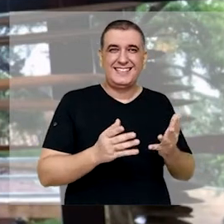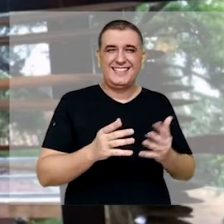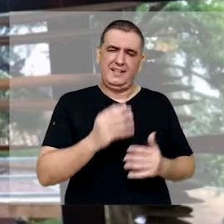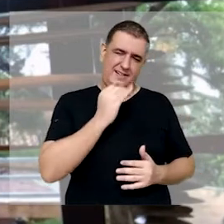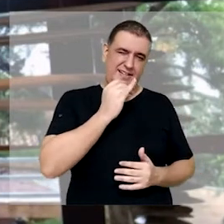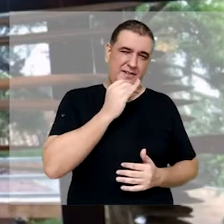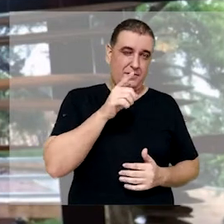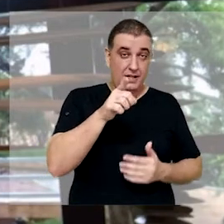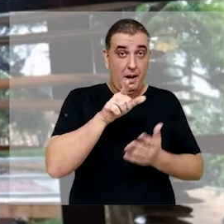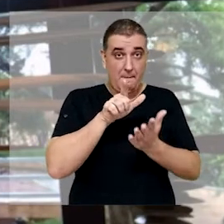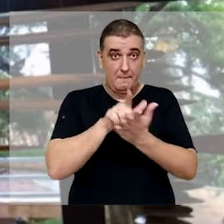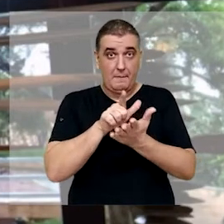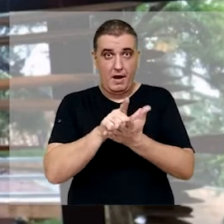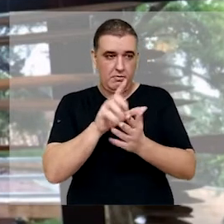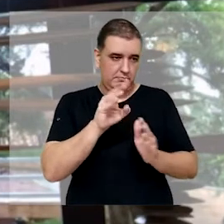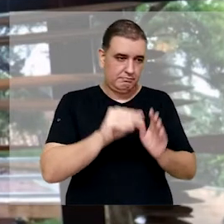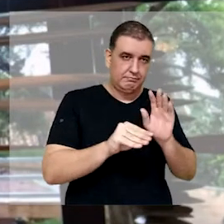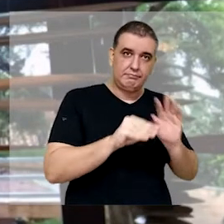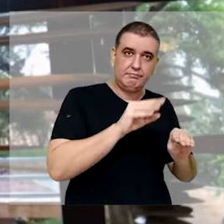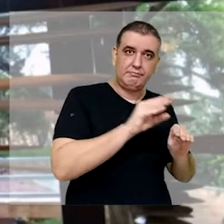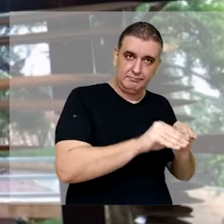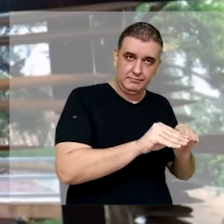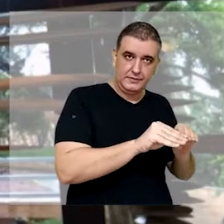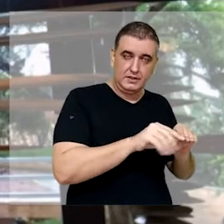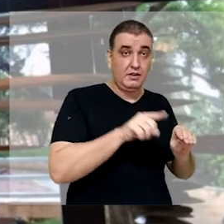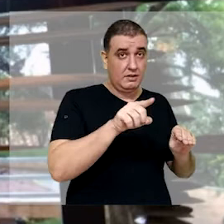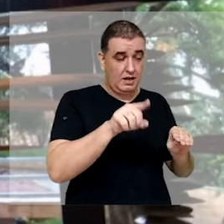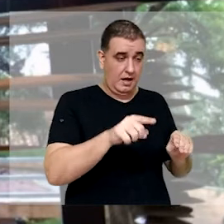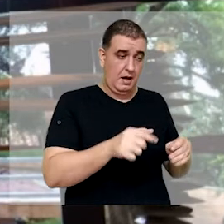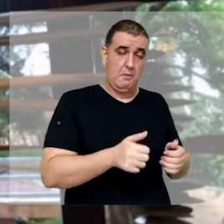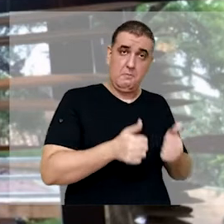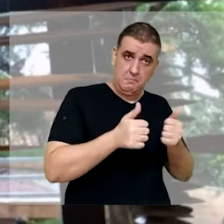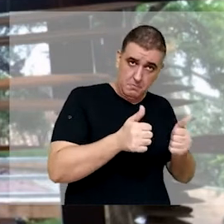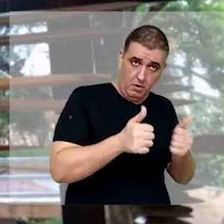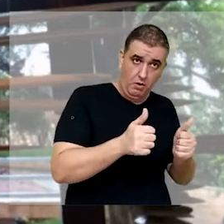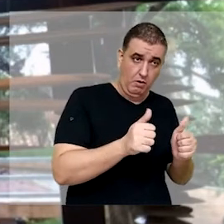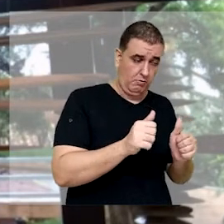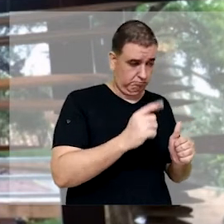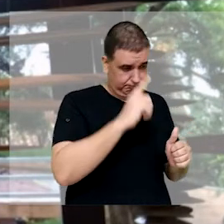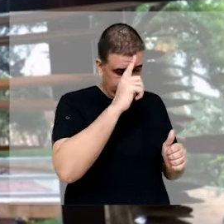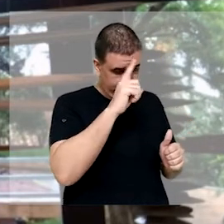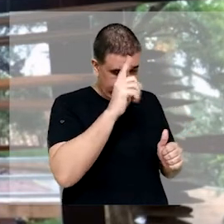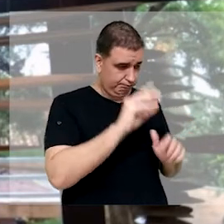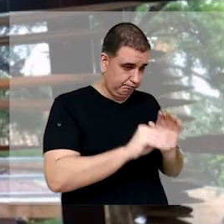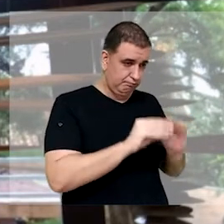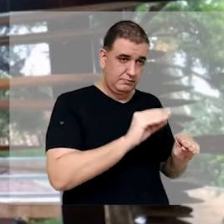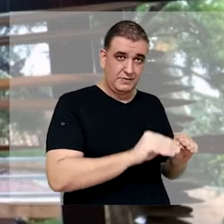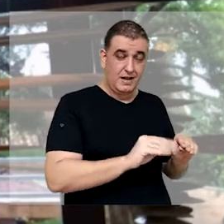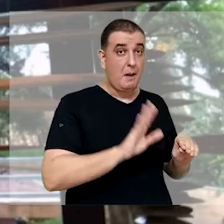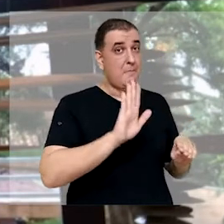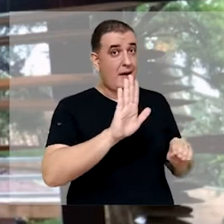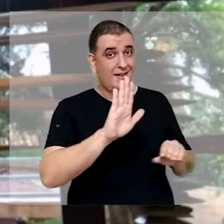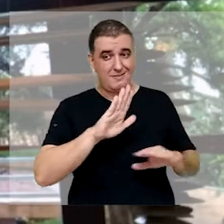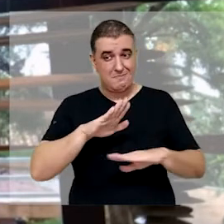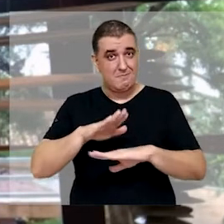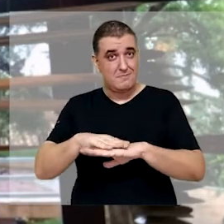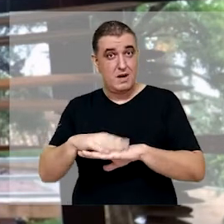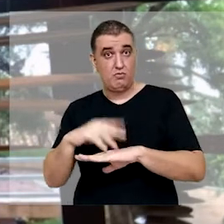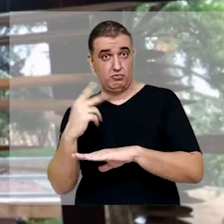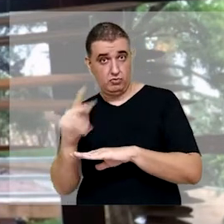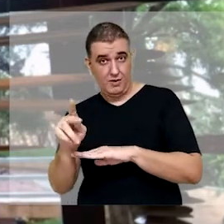no papel, é um registro, ou seja, é uma marca, é uma virtualidade, mas quando